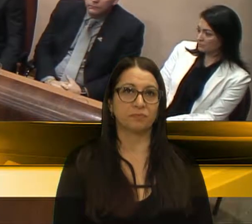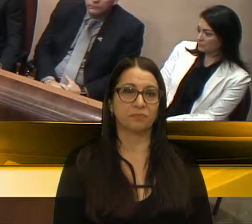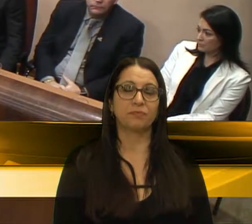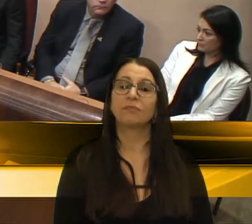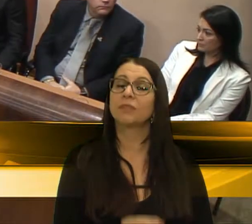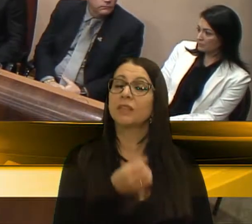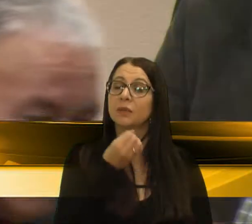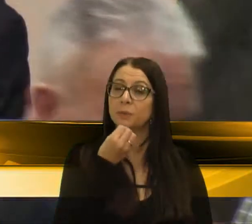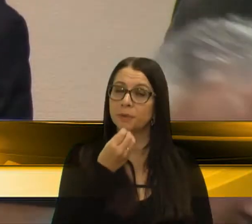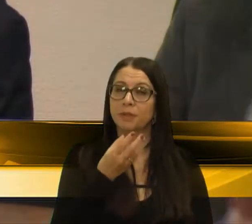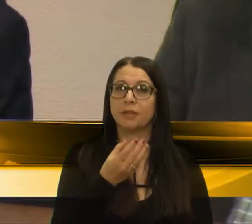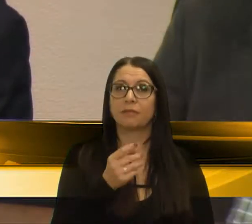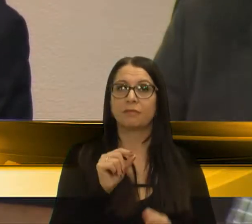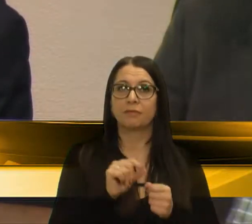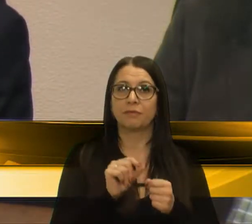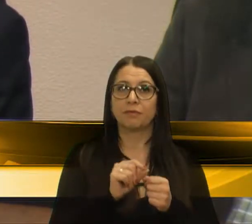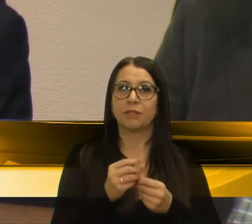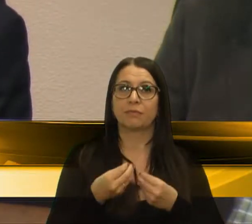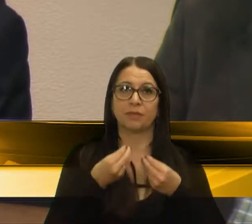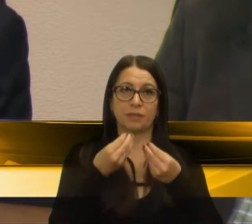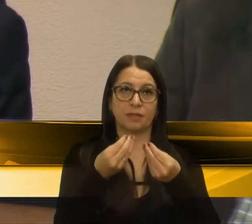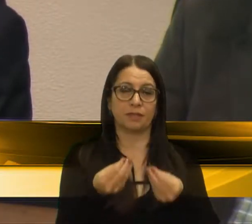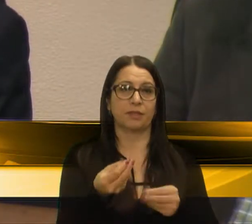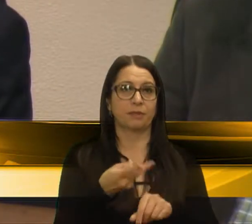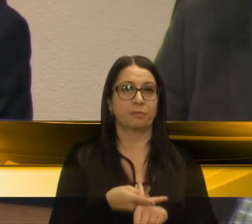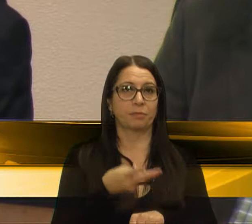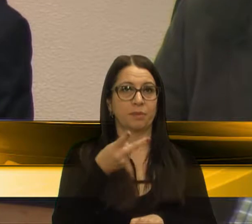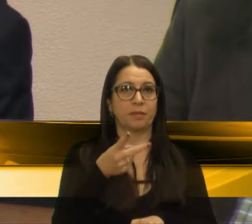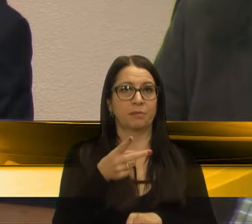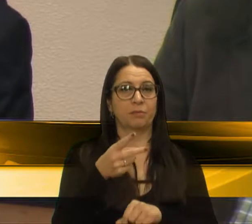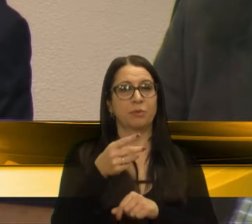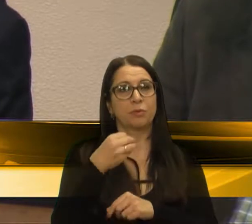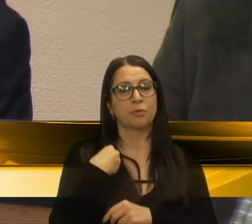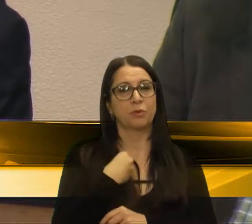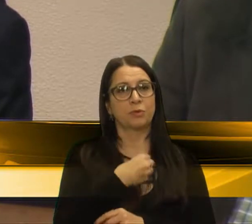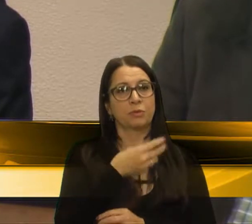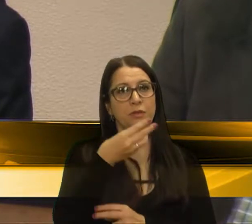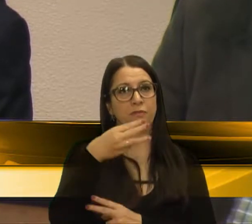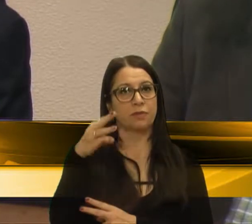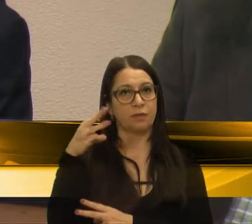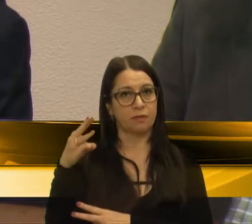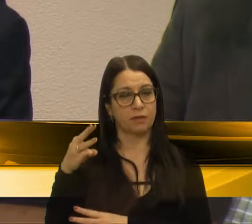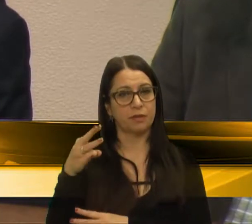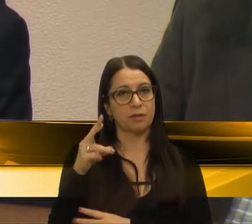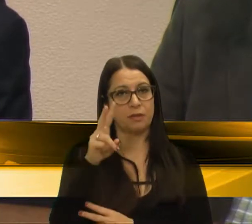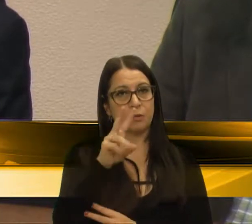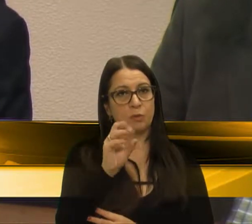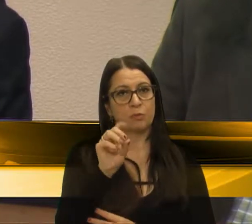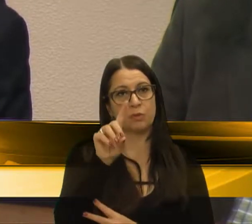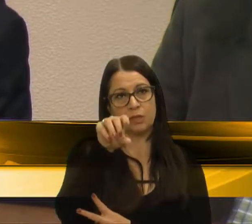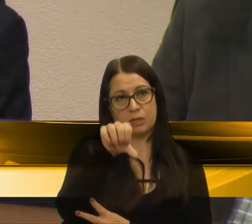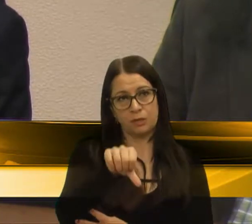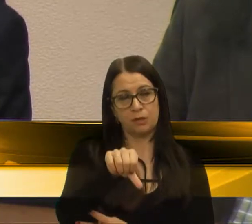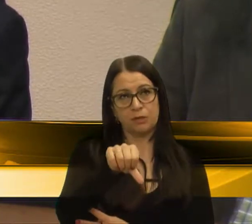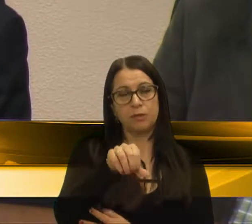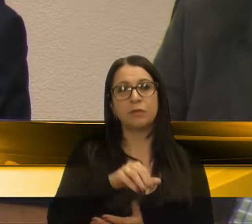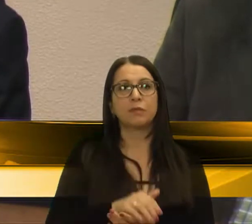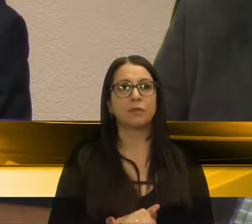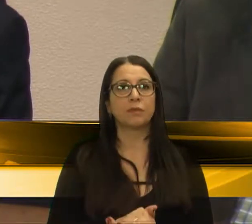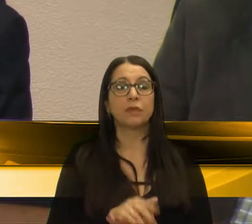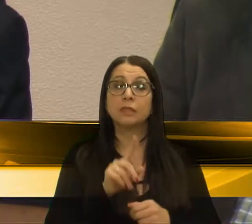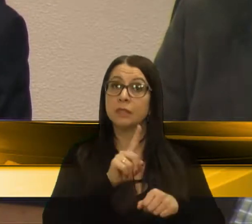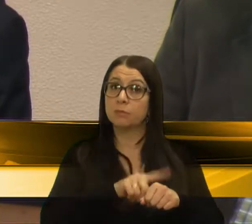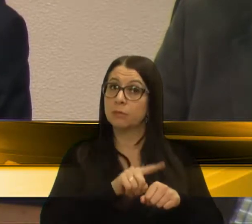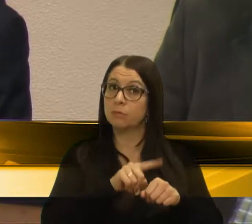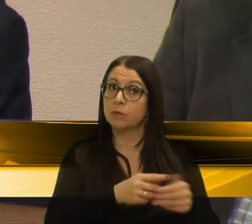Muito bem. Faremos agora a entrega, então, do Prêmio Dr. Virvir Ramos de Saúde 2019. Nesse